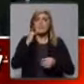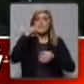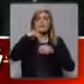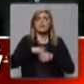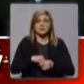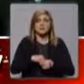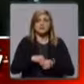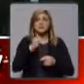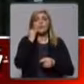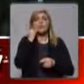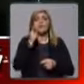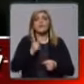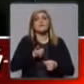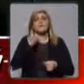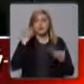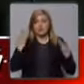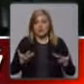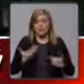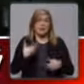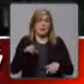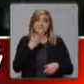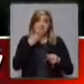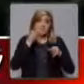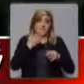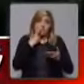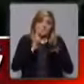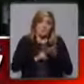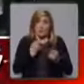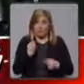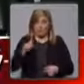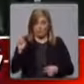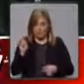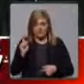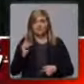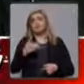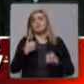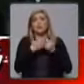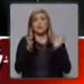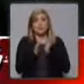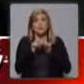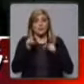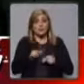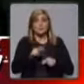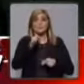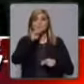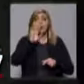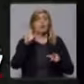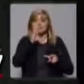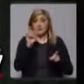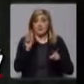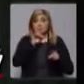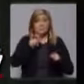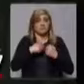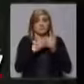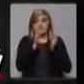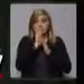como uma vitória, muito embora não o seja. No extremo de tudo isto, seria uma ruptura completa, o abandono